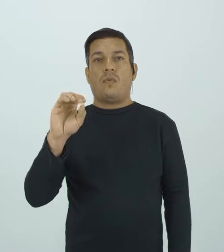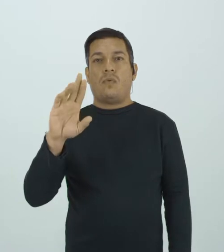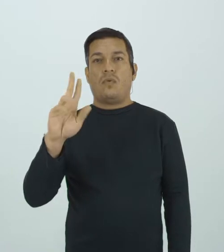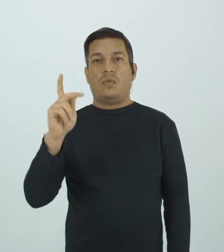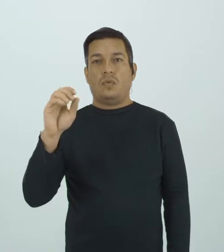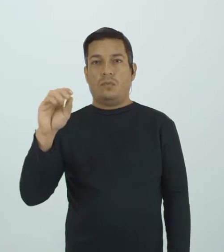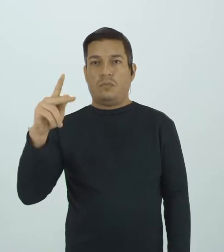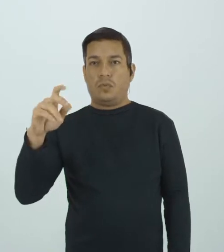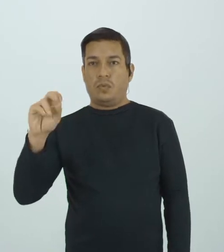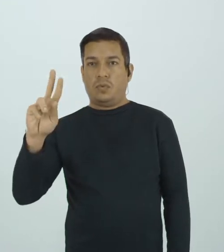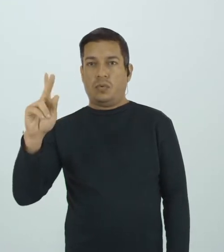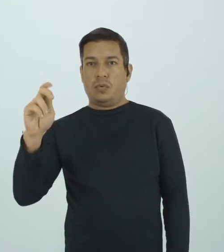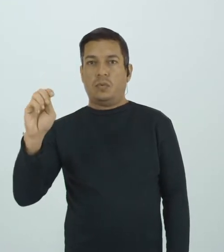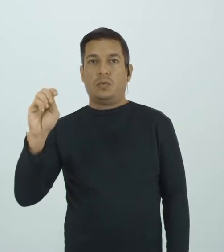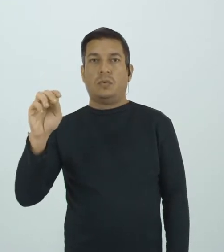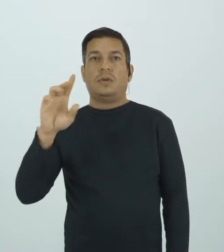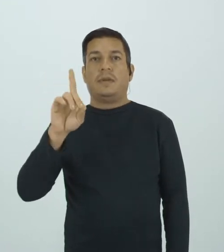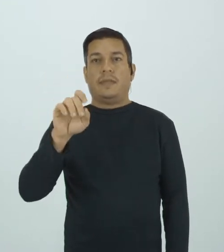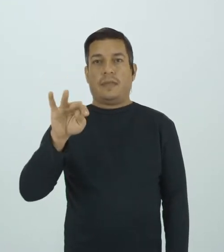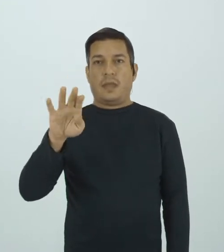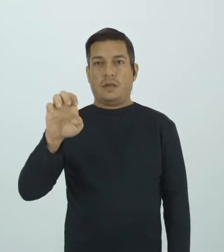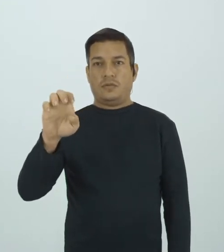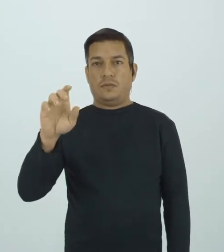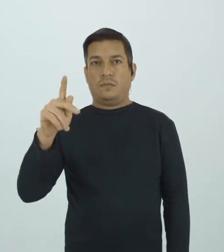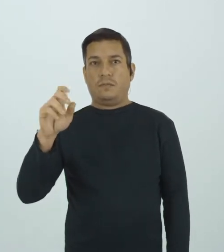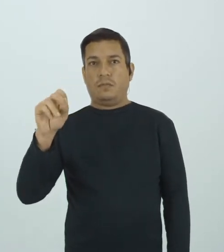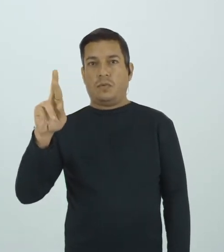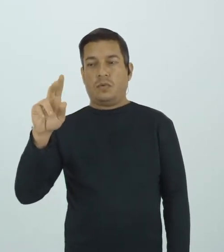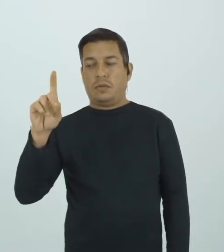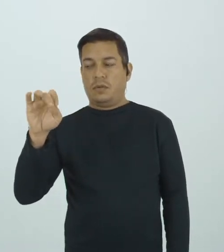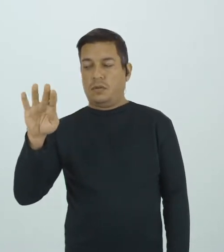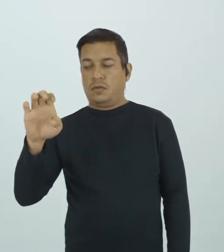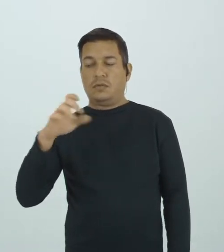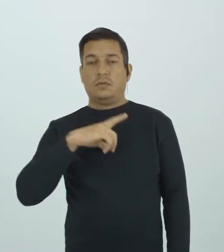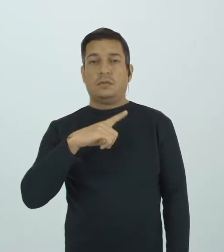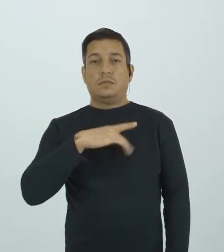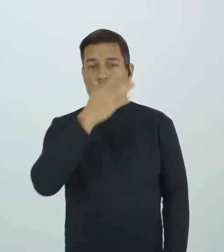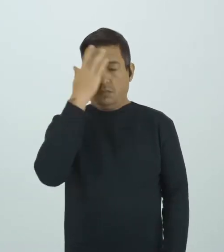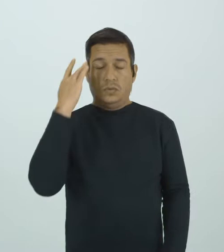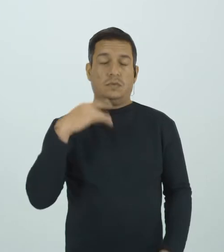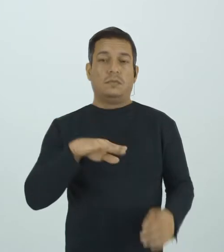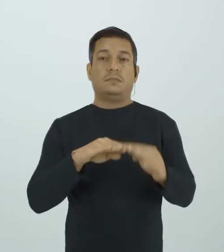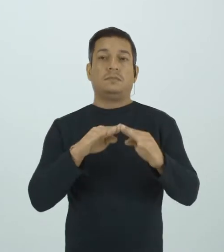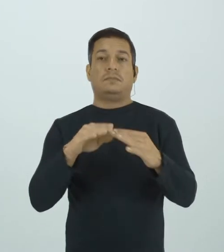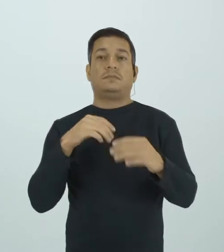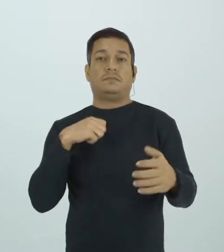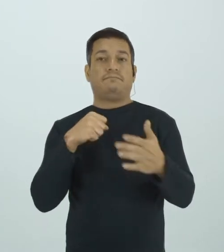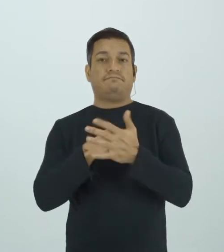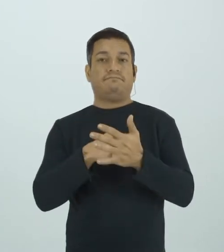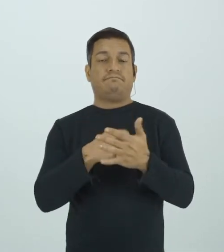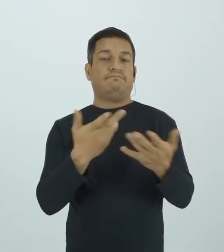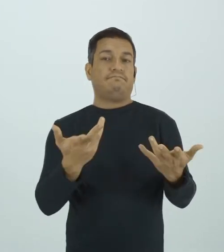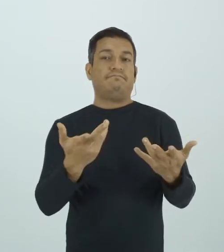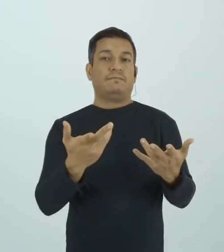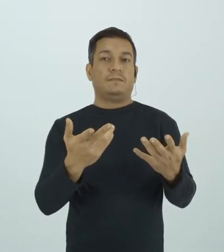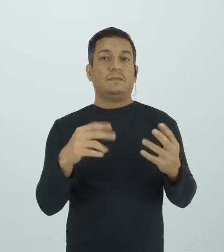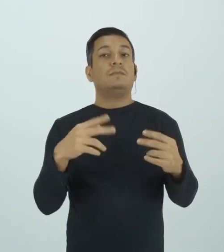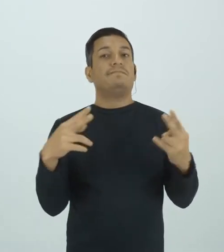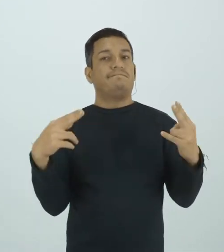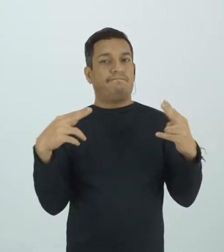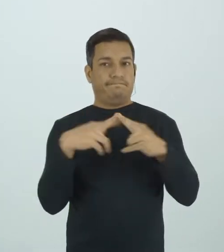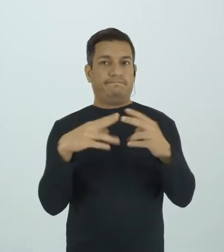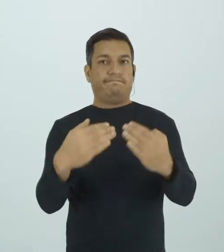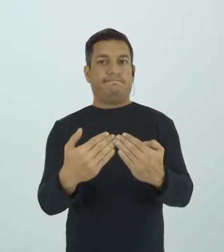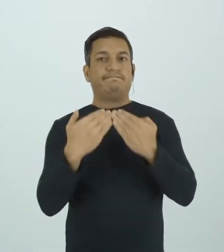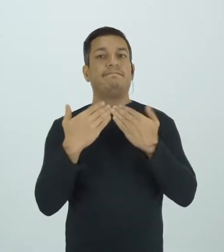exemplo, você tinha lá uma pessoa que dava um soco no outro, ele tinha que bater